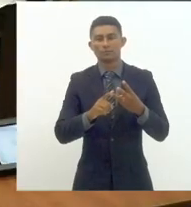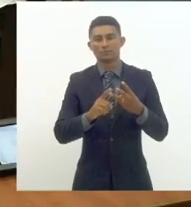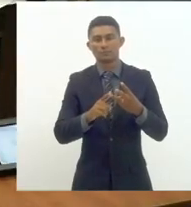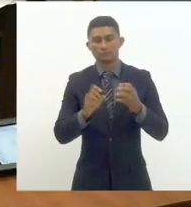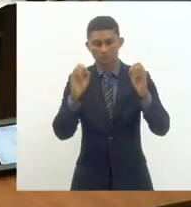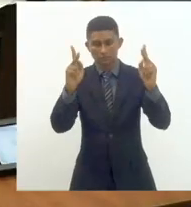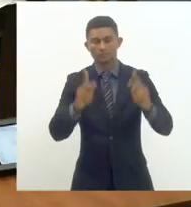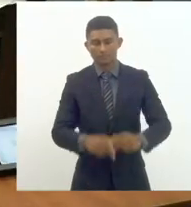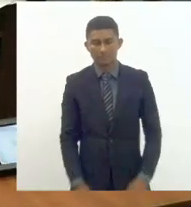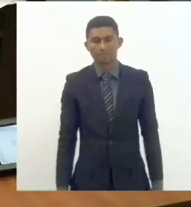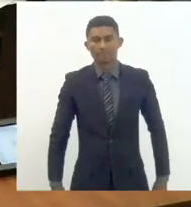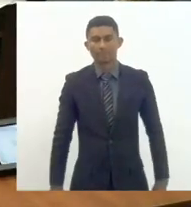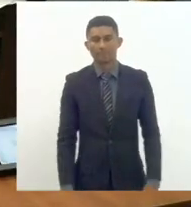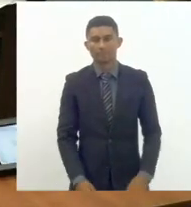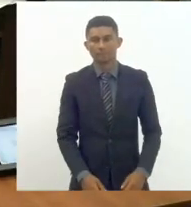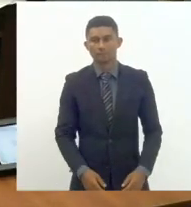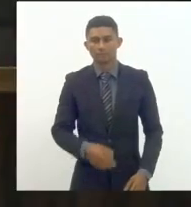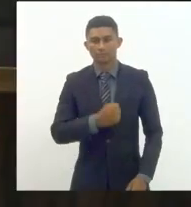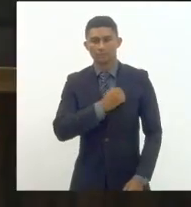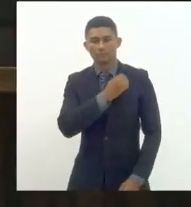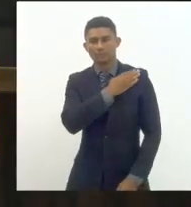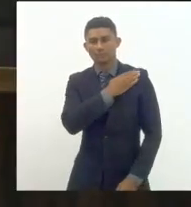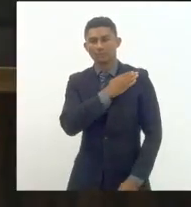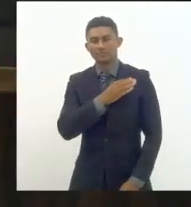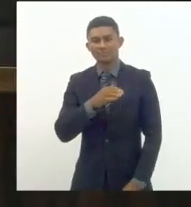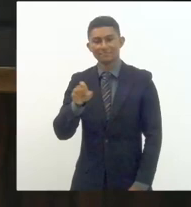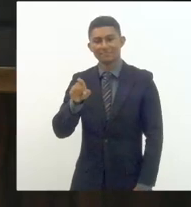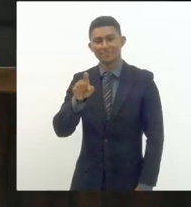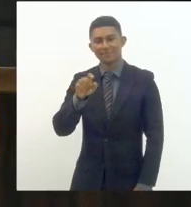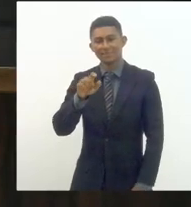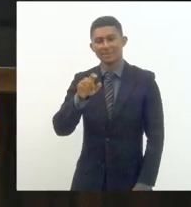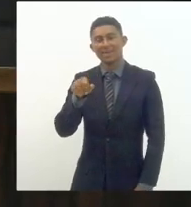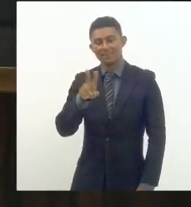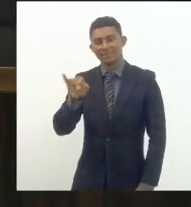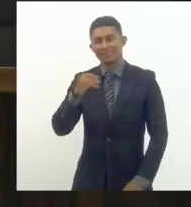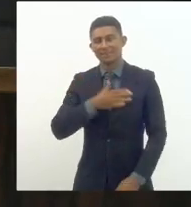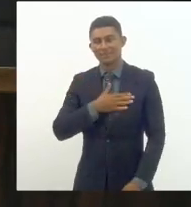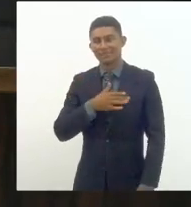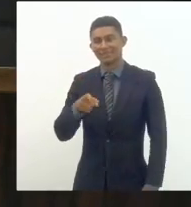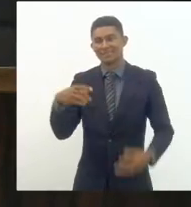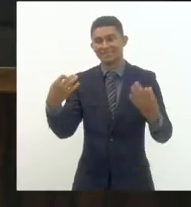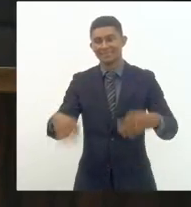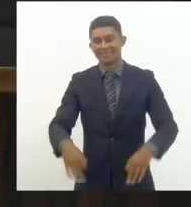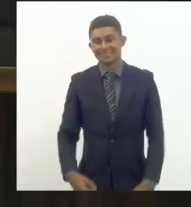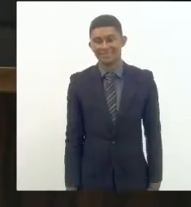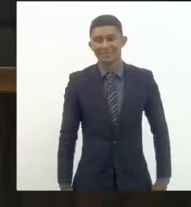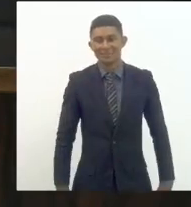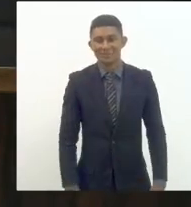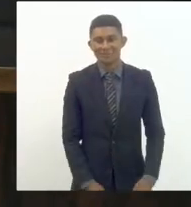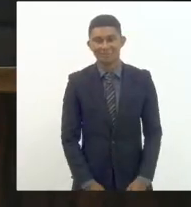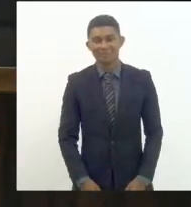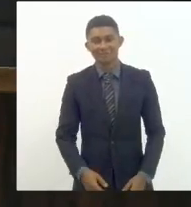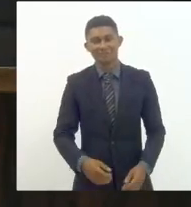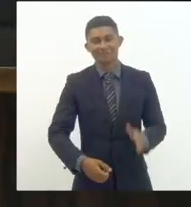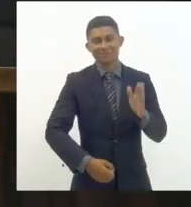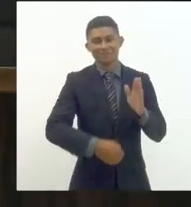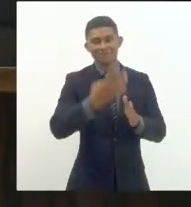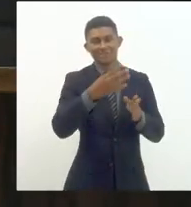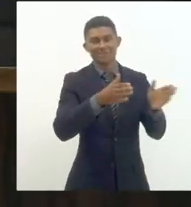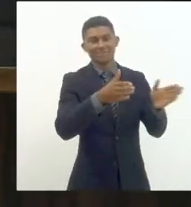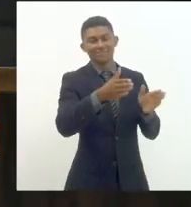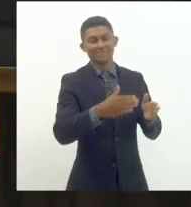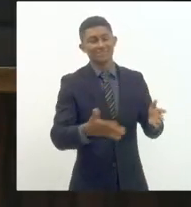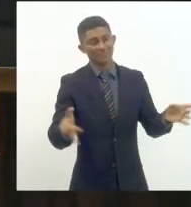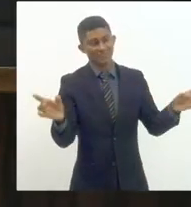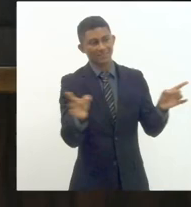Ok. Bota subtenente aí que ele vai gostar. Nada mais a tratar na quarta sessão extraordinária, a mesma